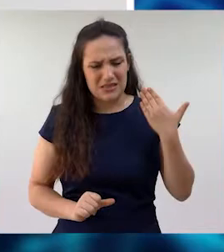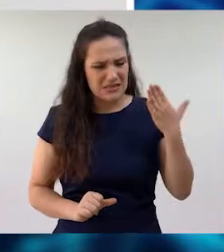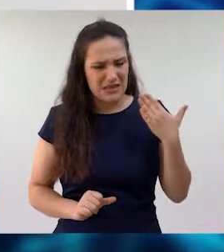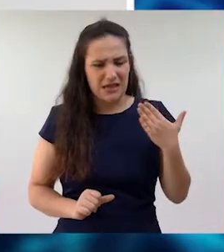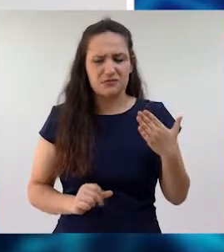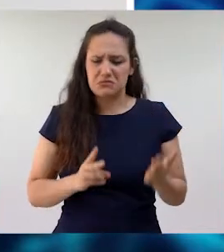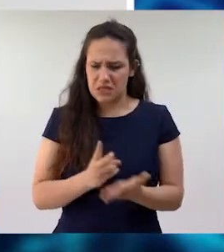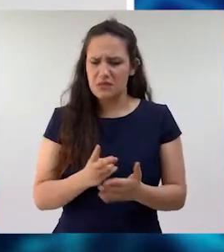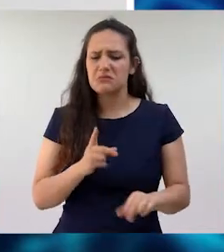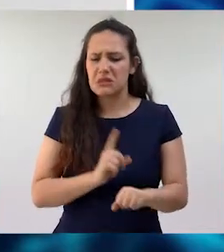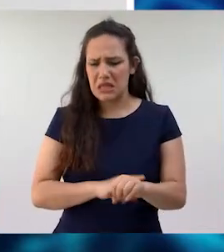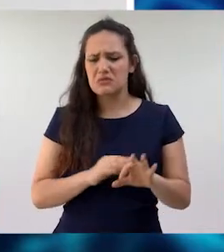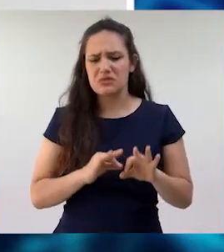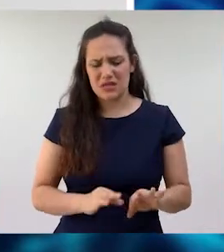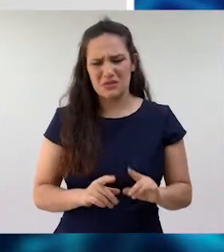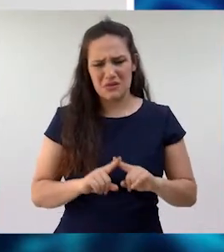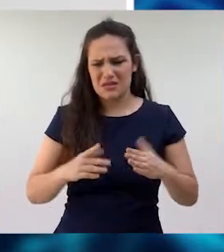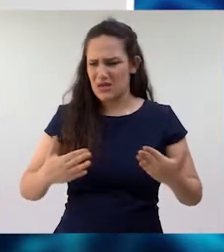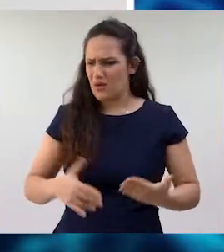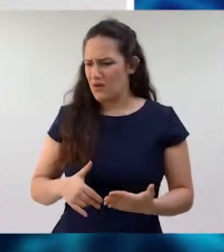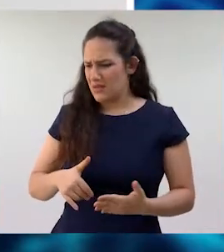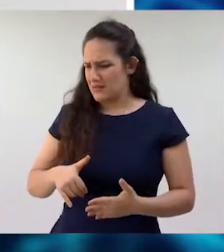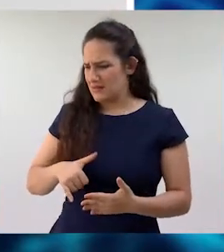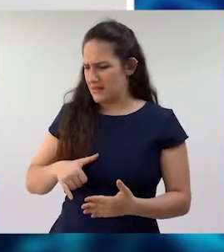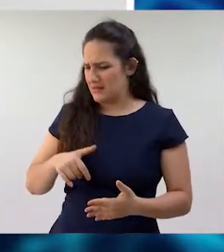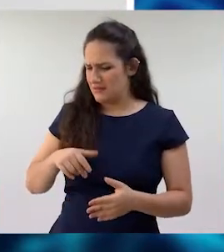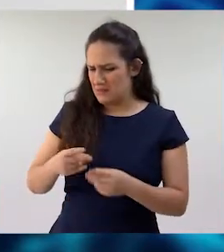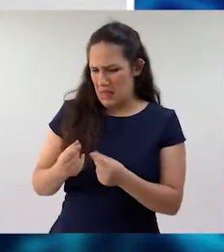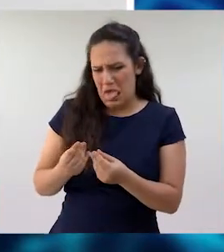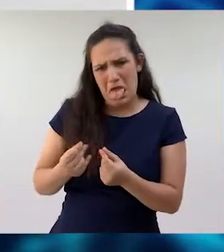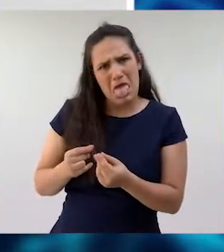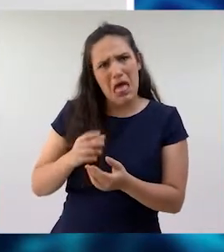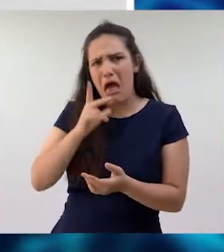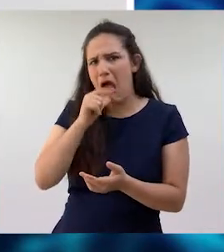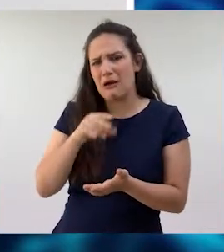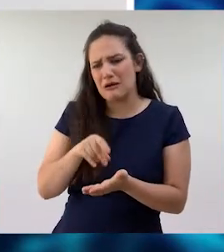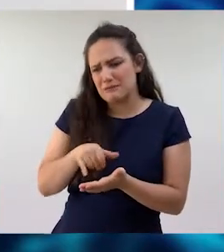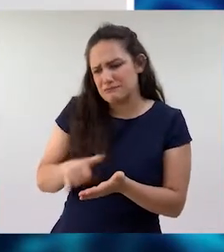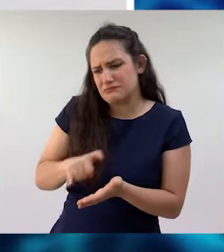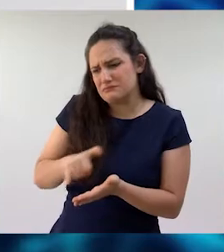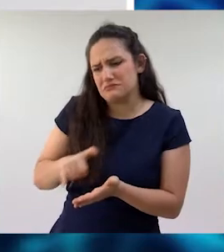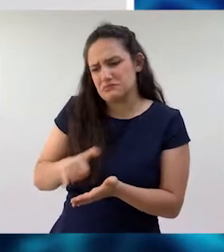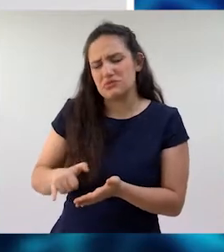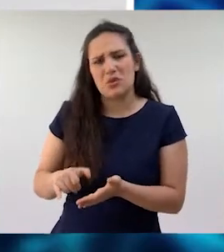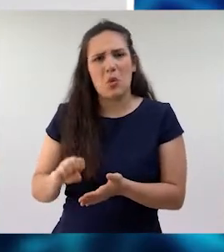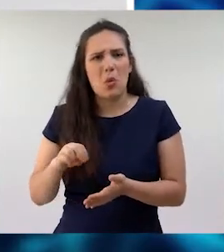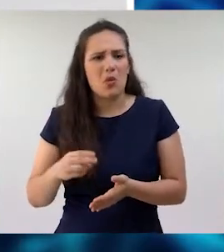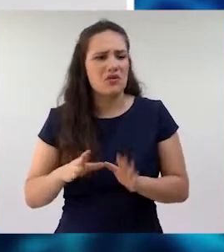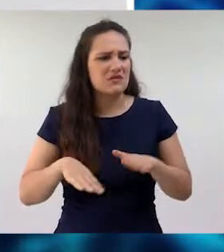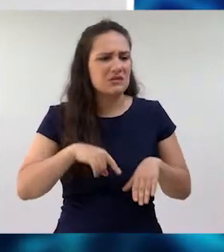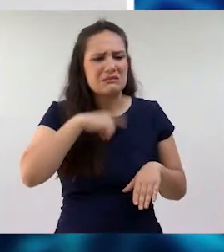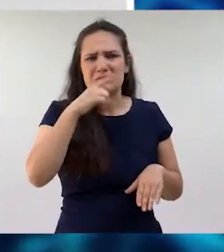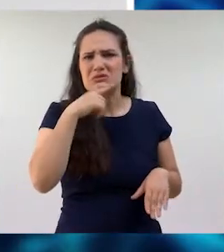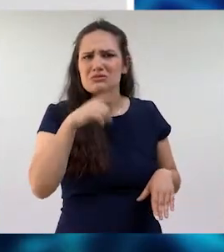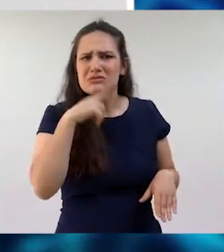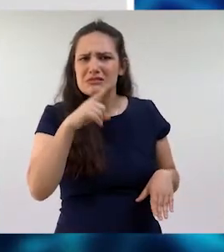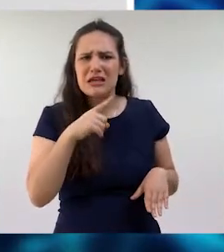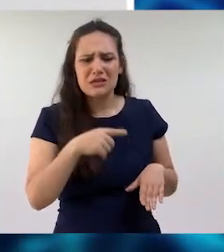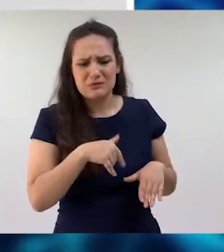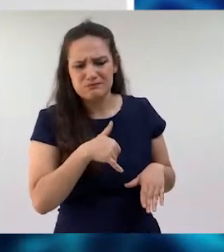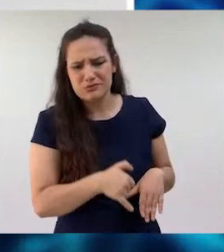intestinal, era bem reguladinho, de repente passou a ter diarreia, ou passou a ter constipação, ou mesmo passou a ter diarreia intercalada